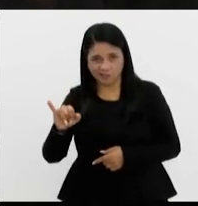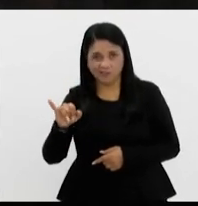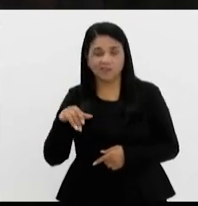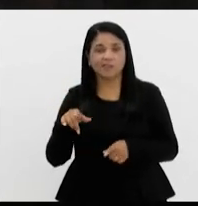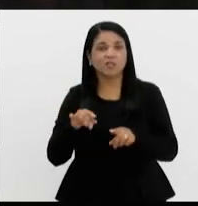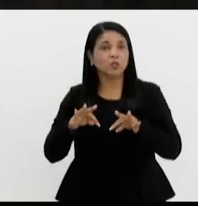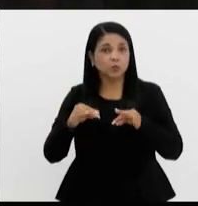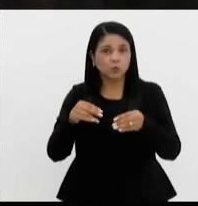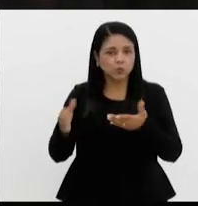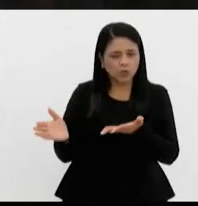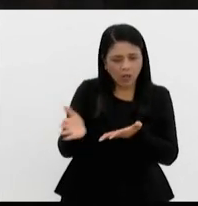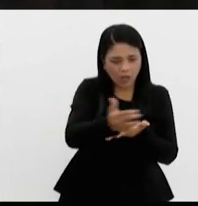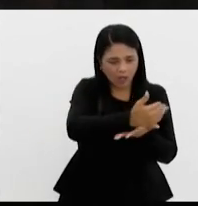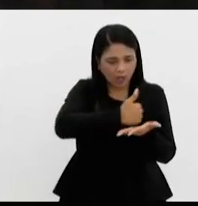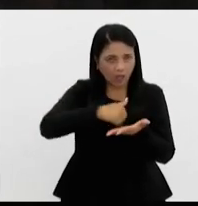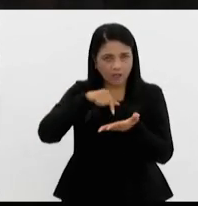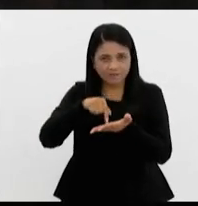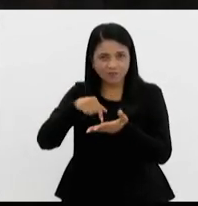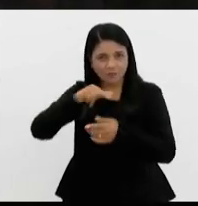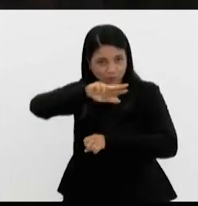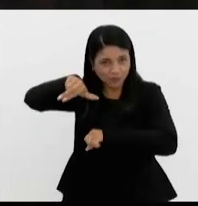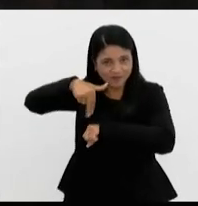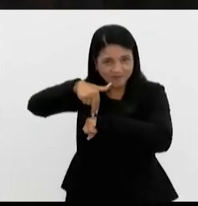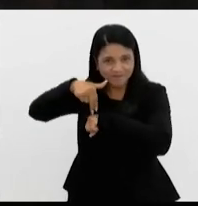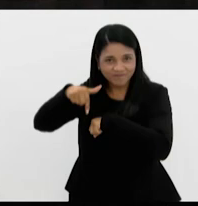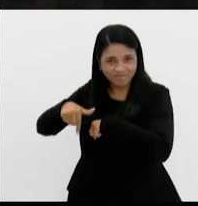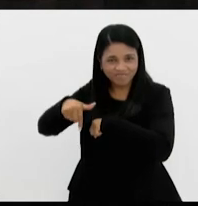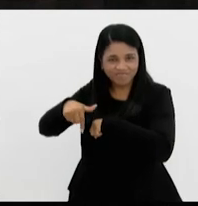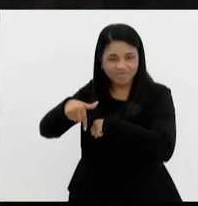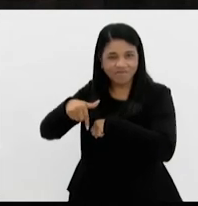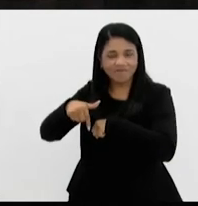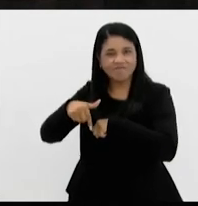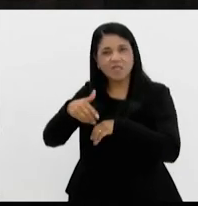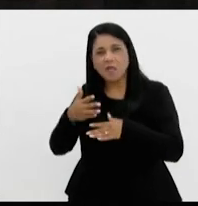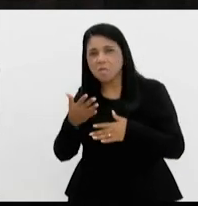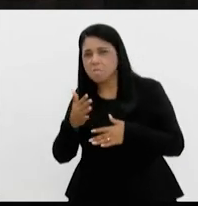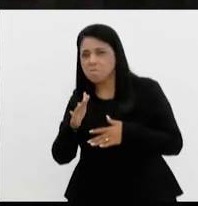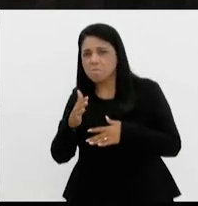a União arrecada, em média,